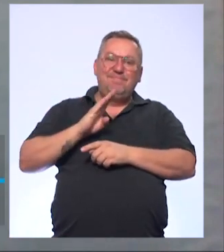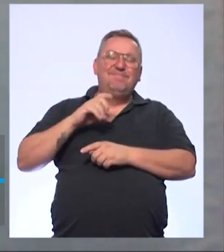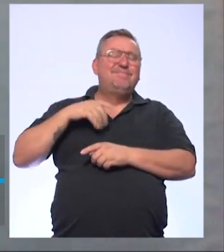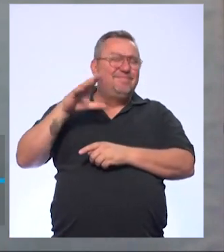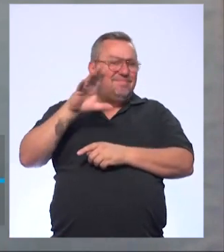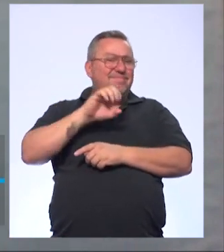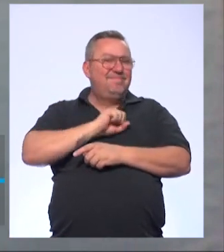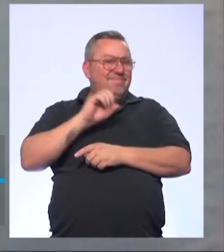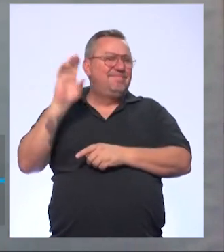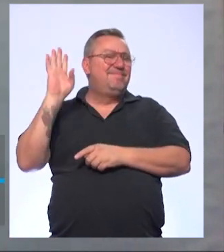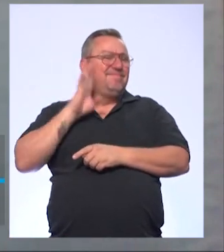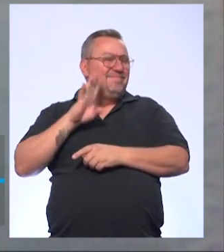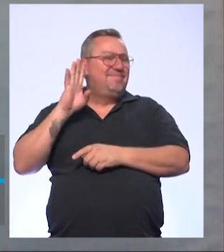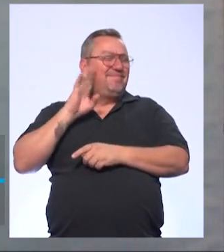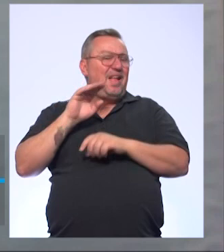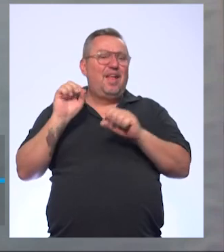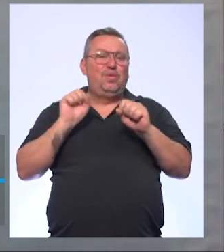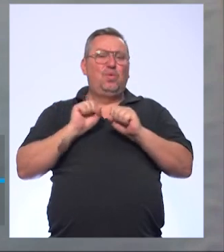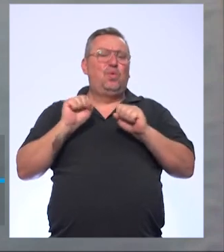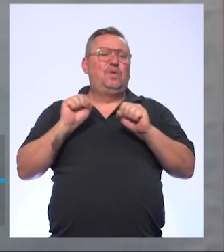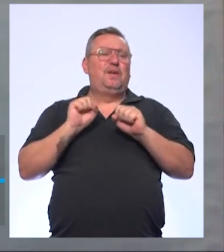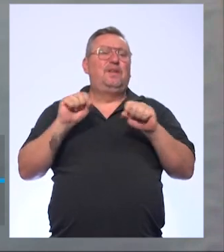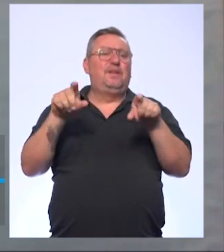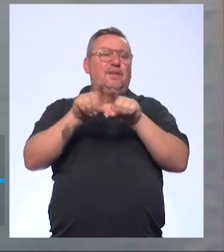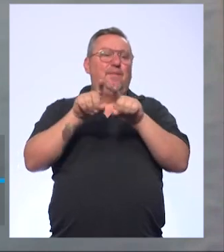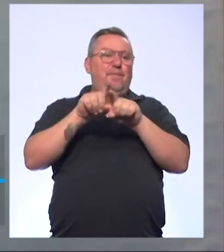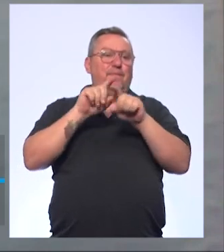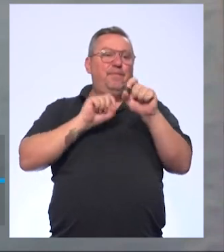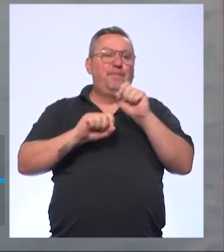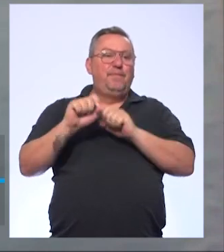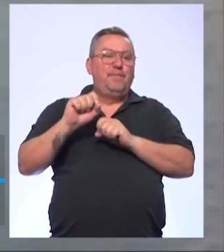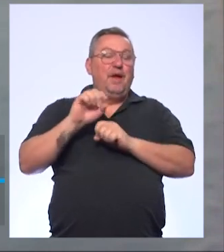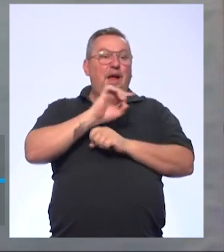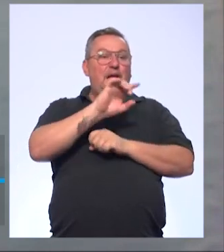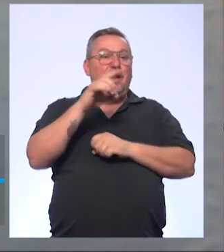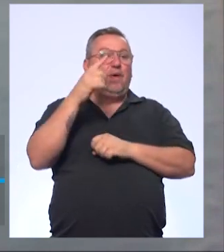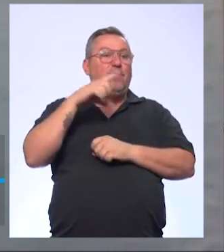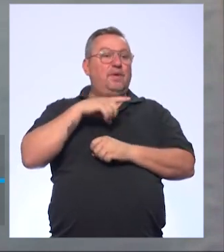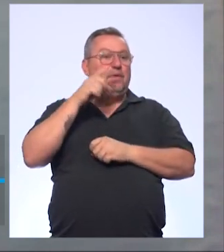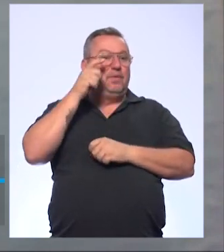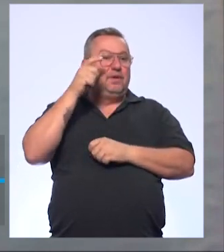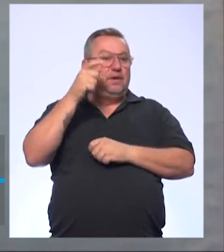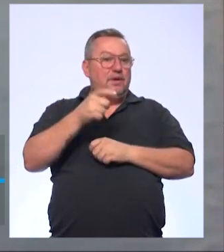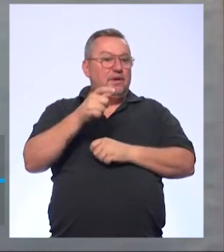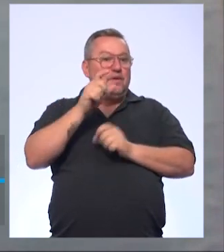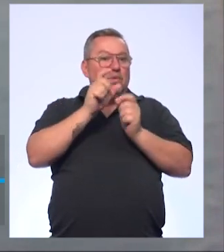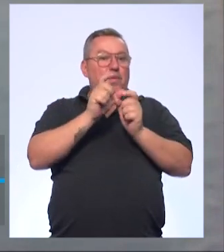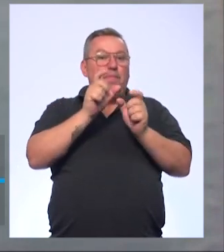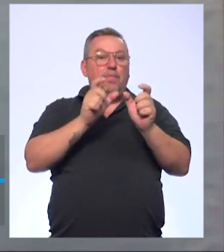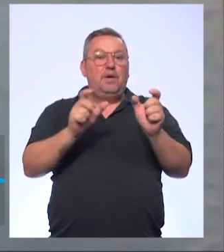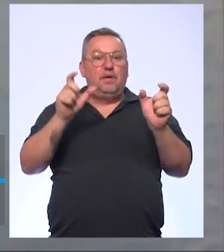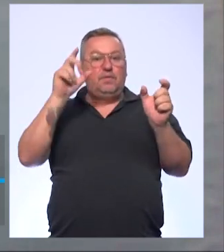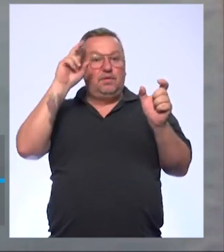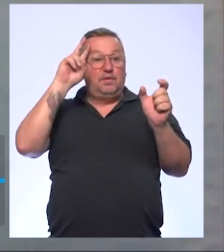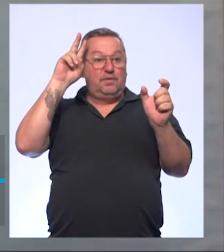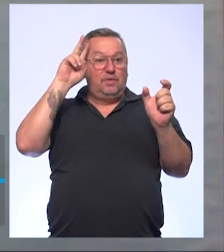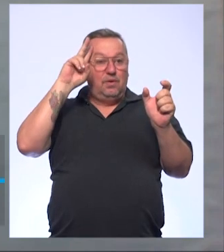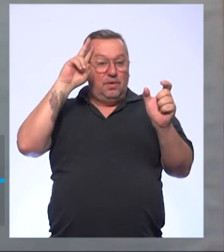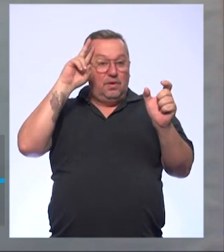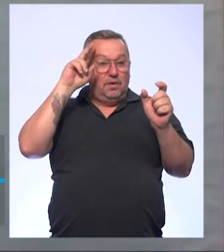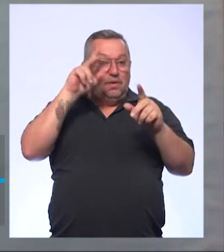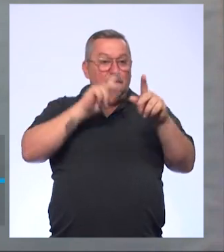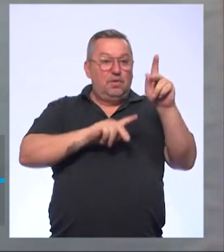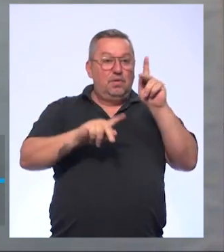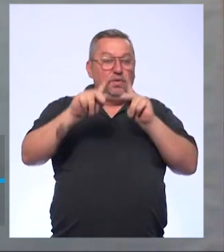adorei, muito legal a participação de todos vocês. E é isso, cada um tem um interesse em uma parte da história antiga. São povos